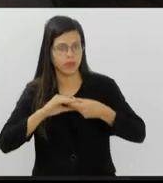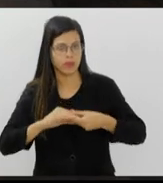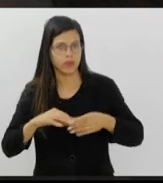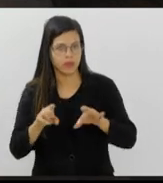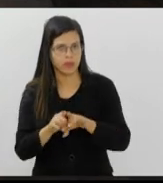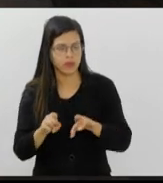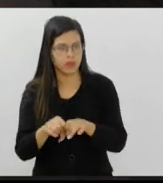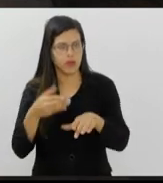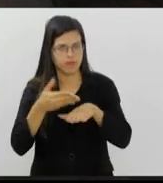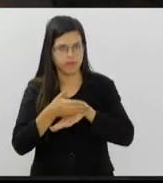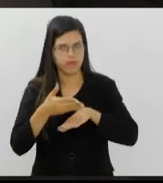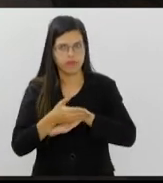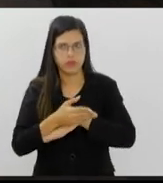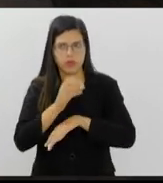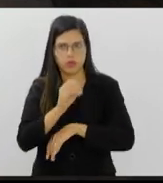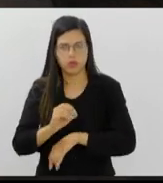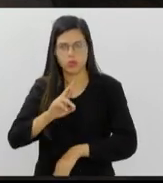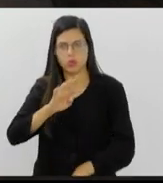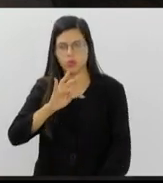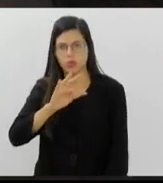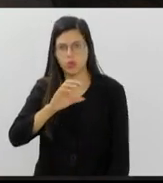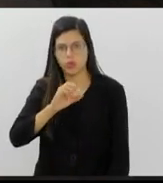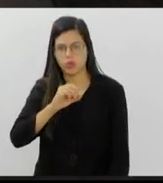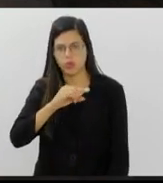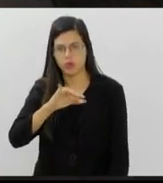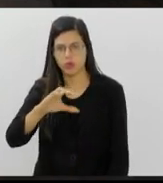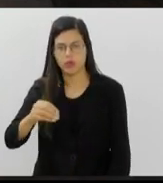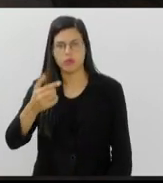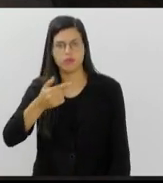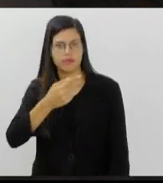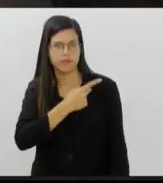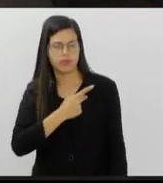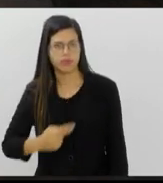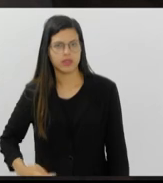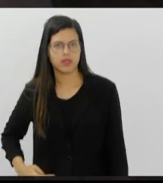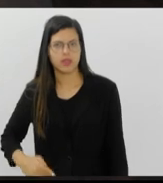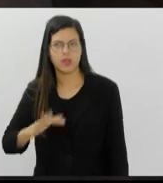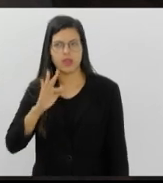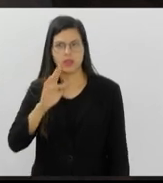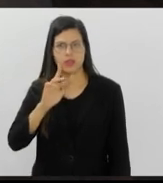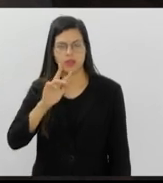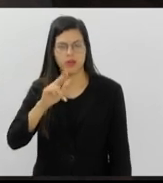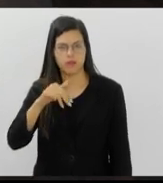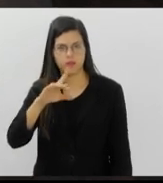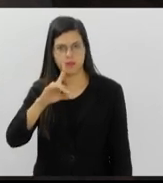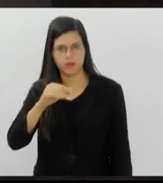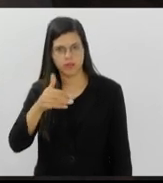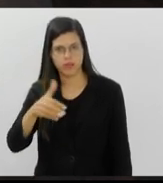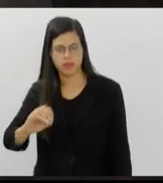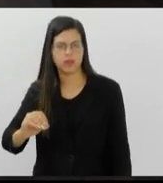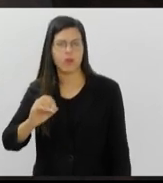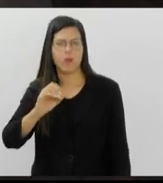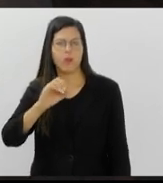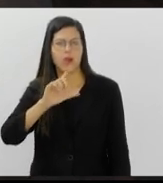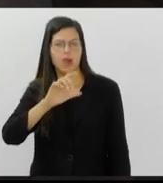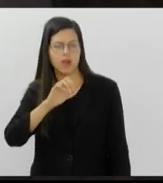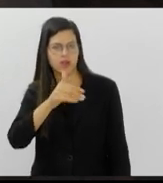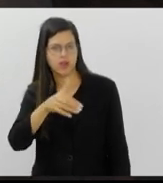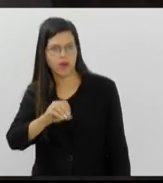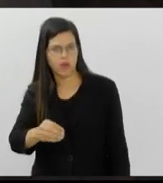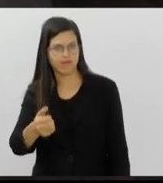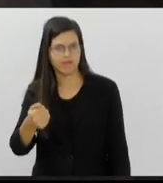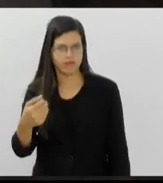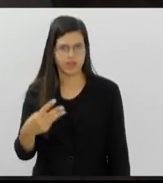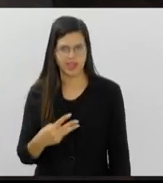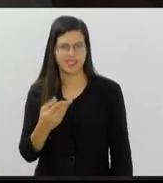do senhor Tunico de Souza, vice-presidente da Fundação Leão 13, nosso querido Tunico, amigo de